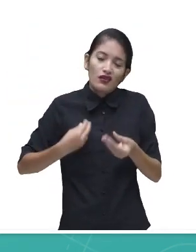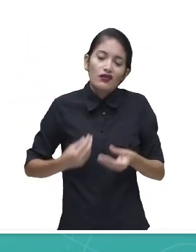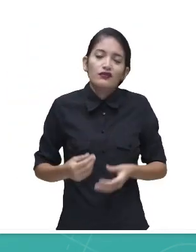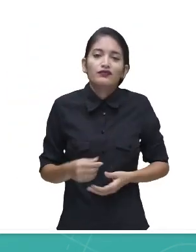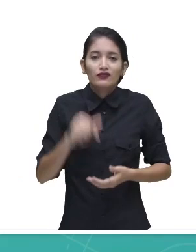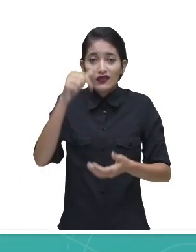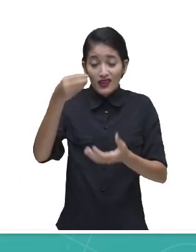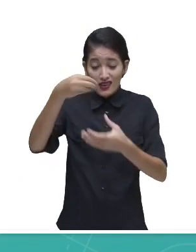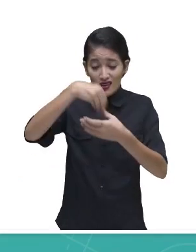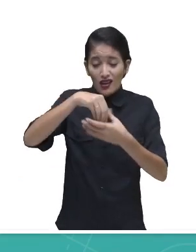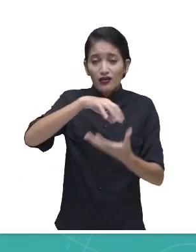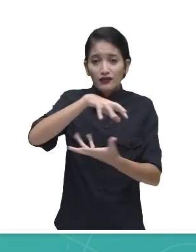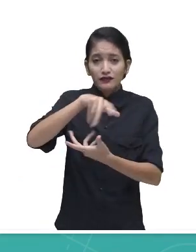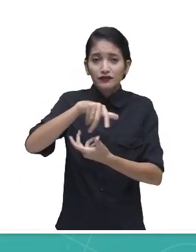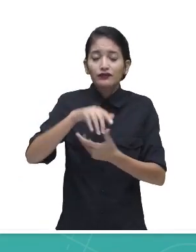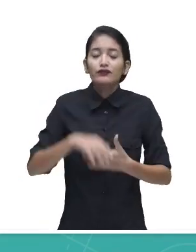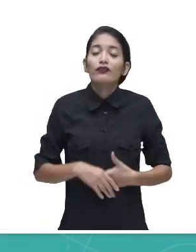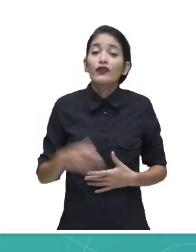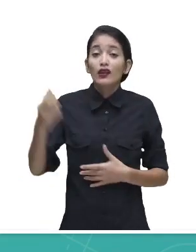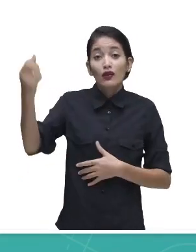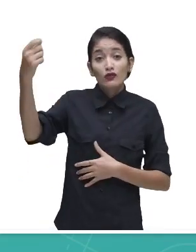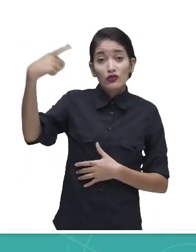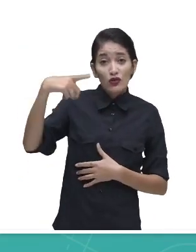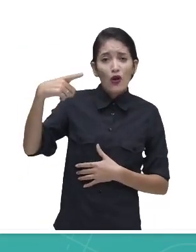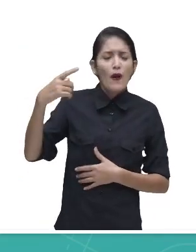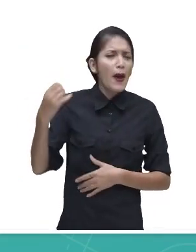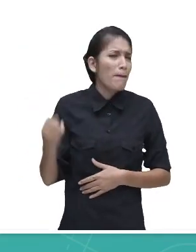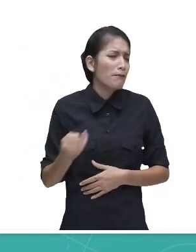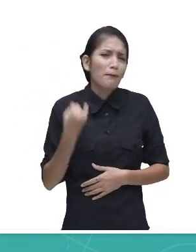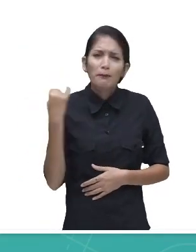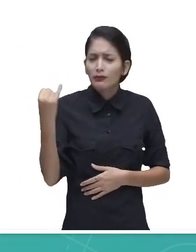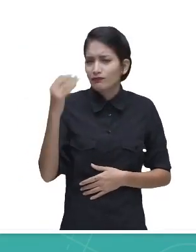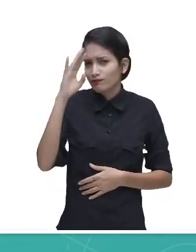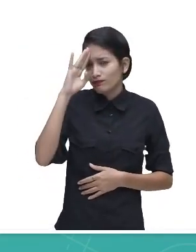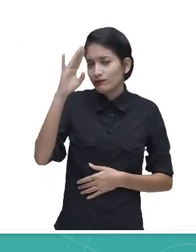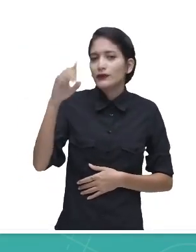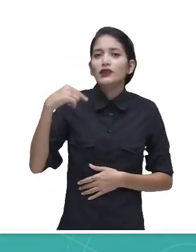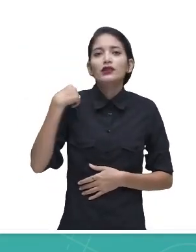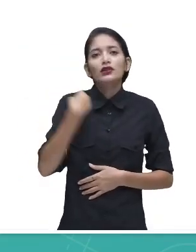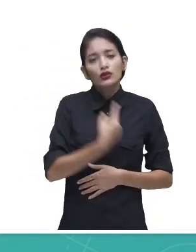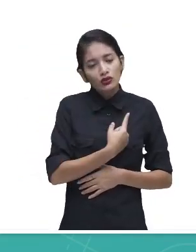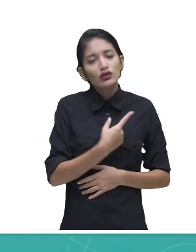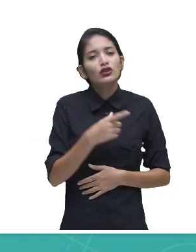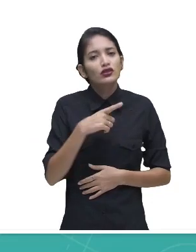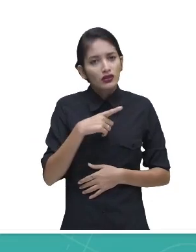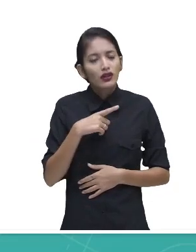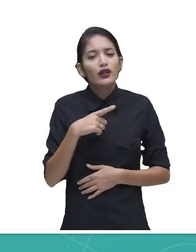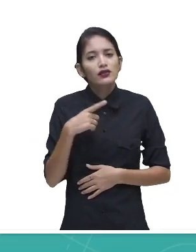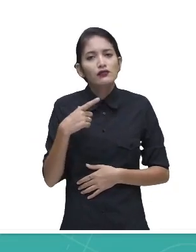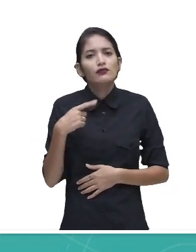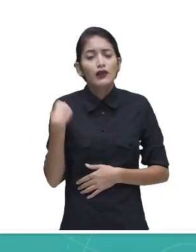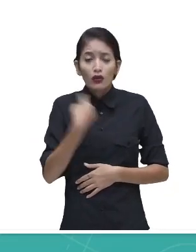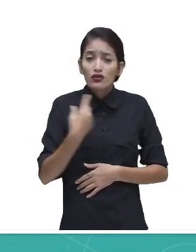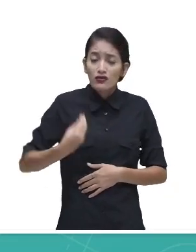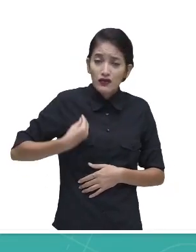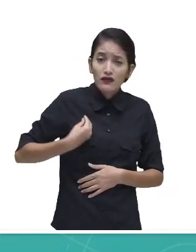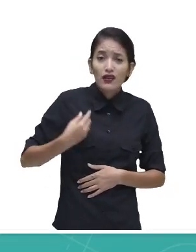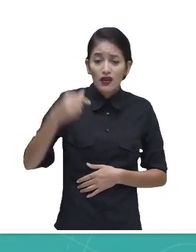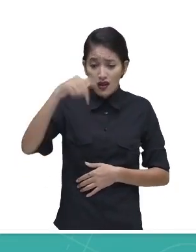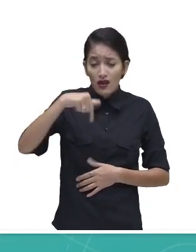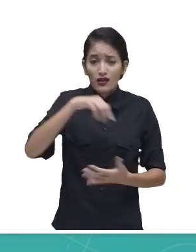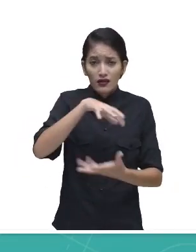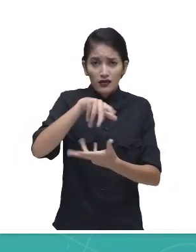nosso planeta. Então, o Sol é fundamental para a gente ter aqui, para a gente viver, para a gente estar vivo aqui na